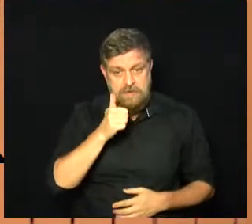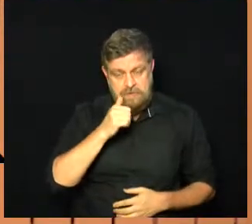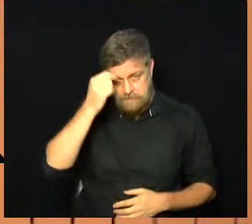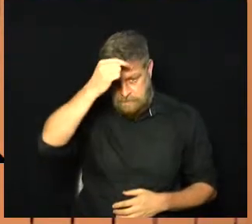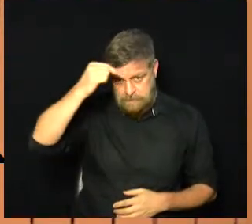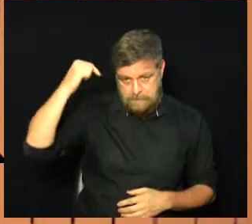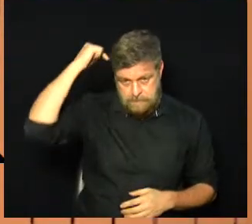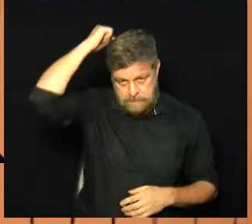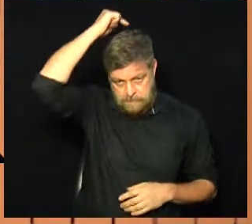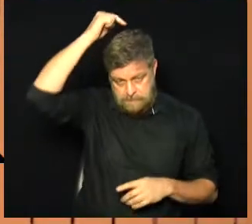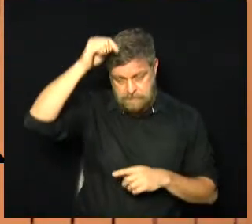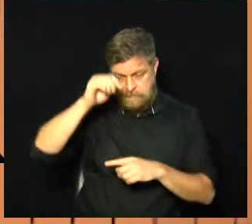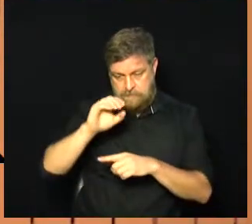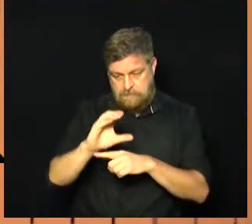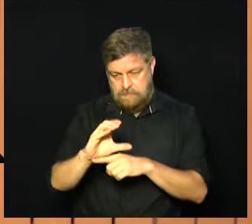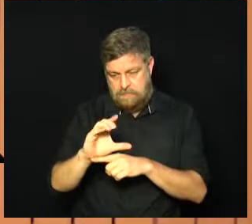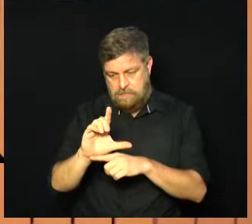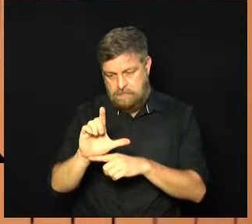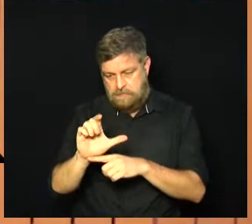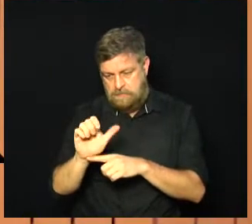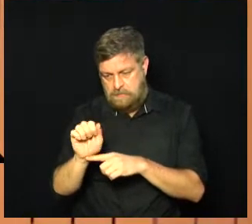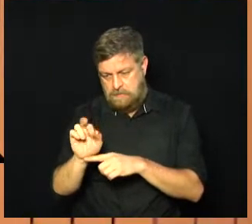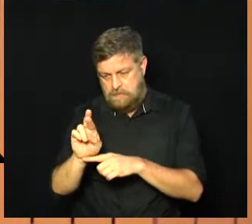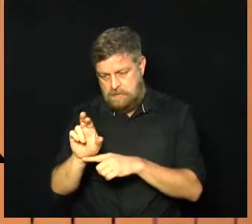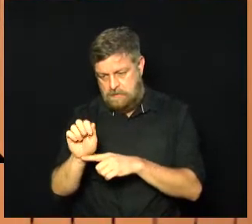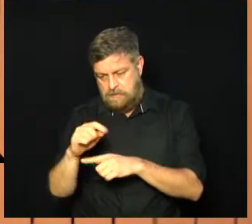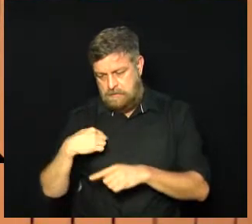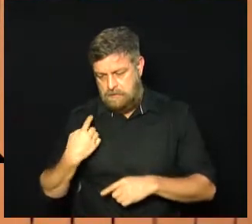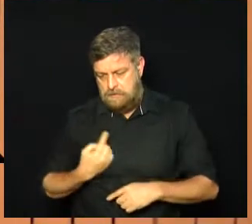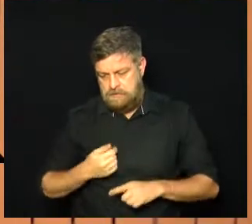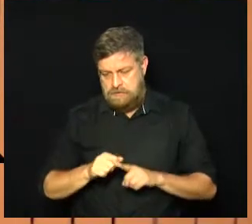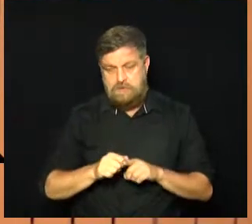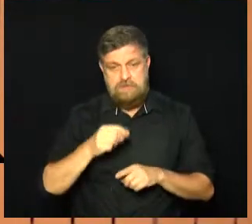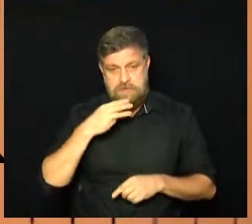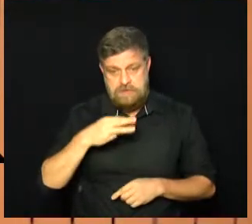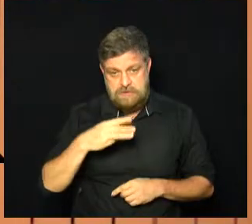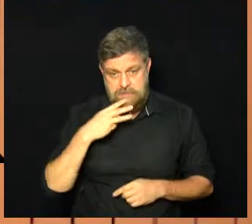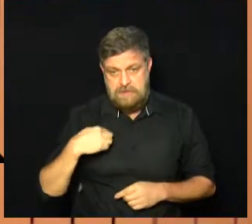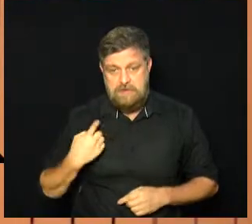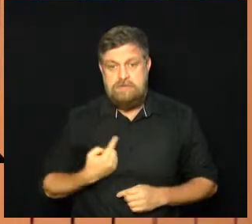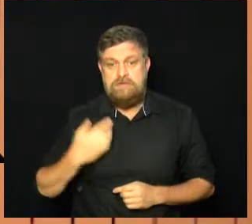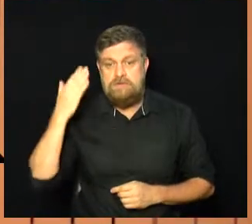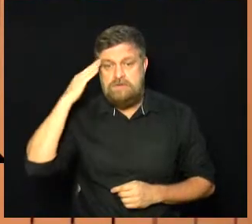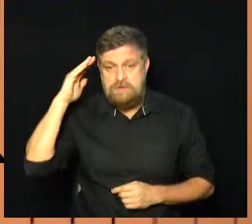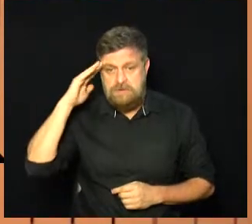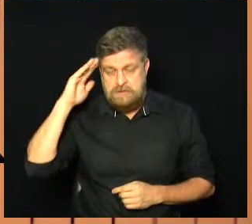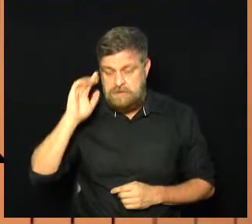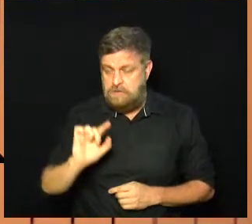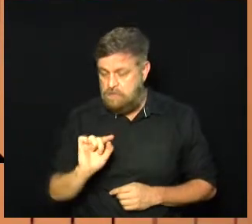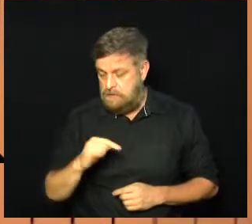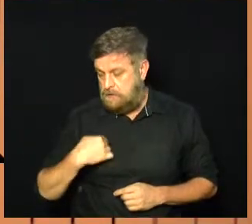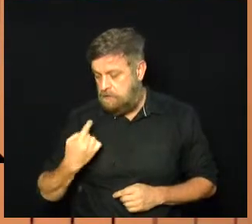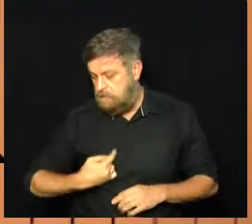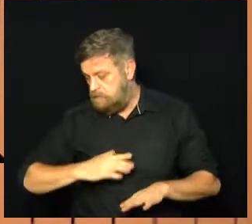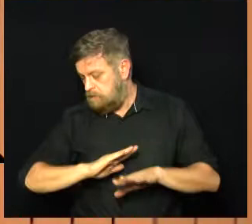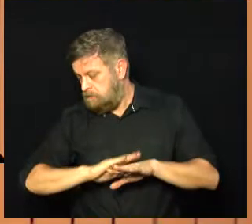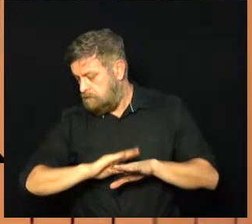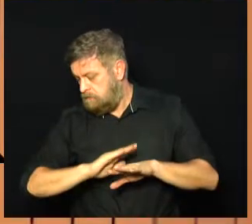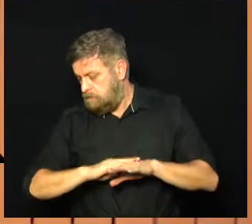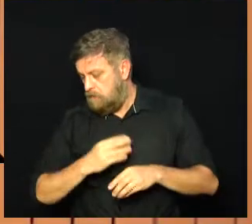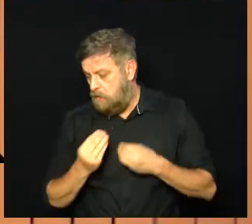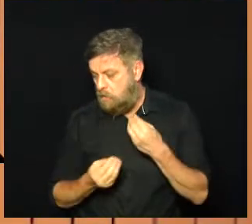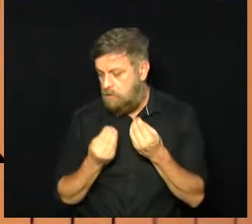de março, né, quais eram as necessidades, as demandas e como que a gente, enquanto Comissão de Direitos Humanos, a gente também poderia propor para